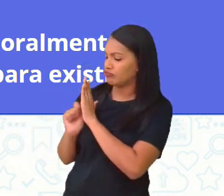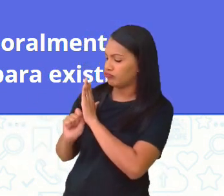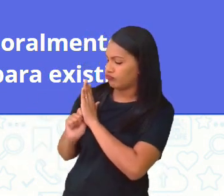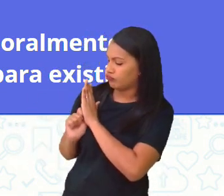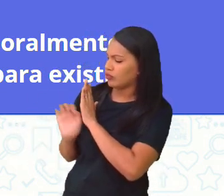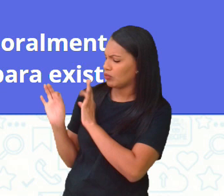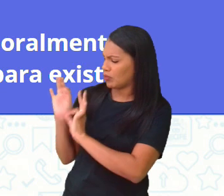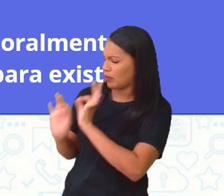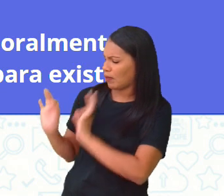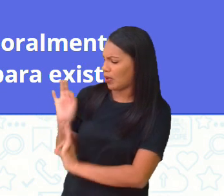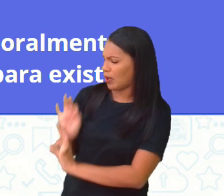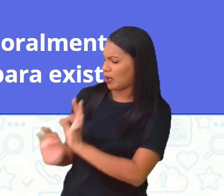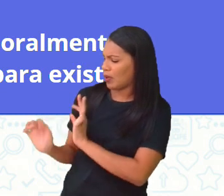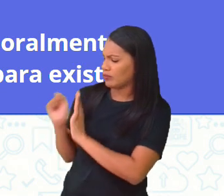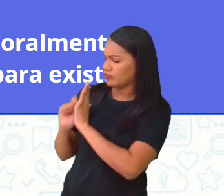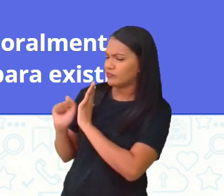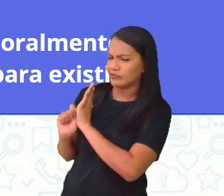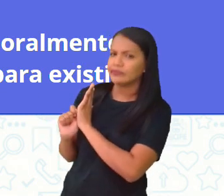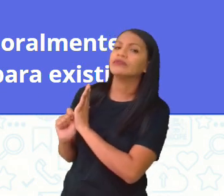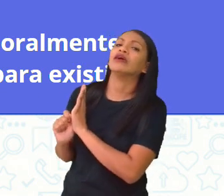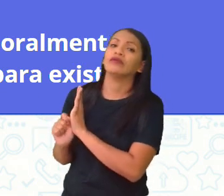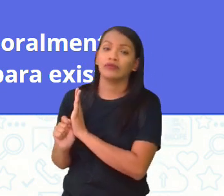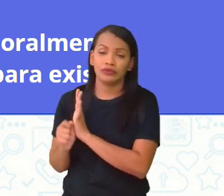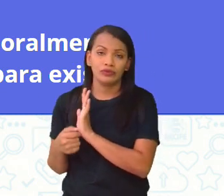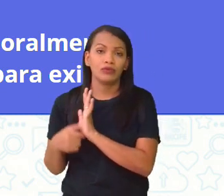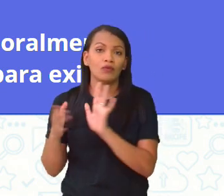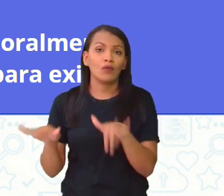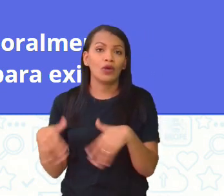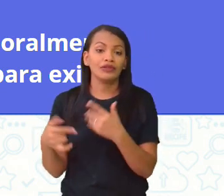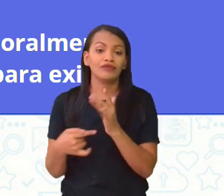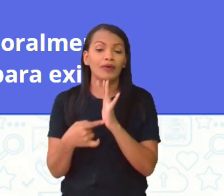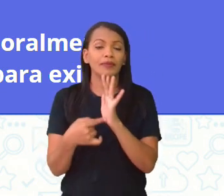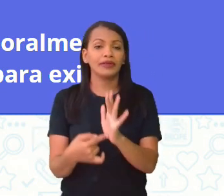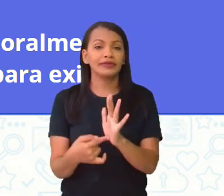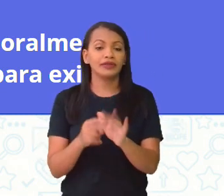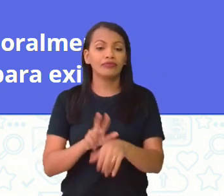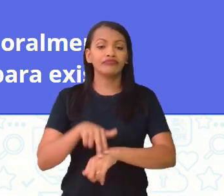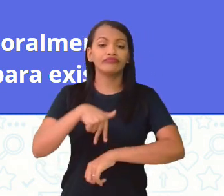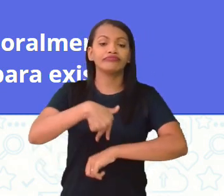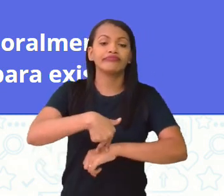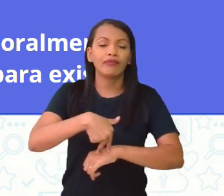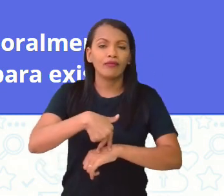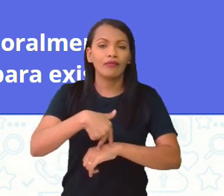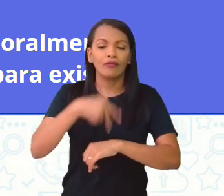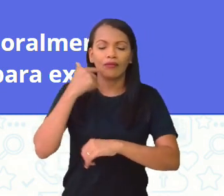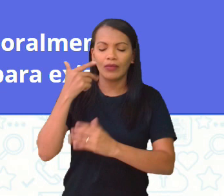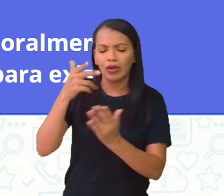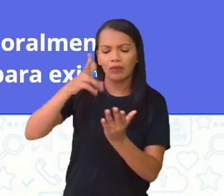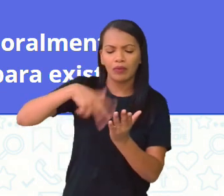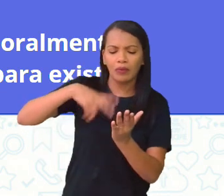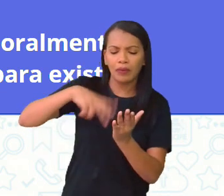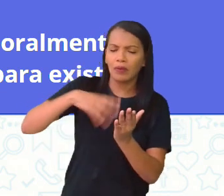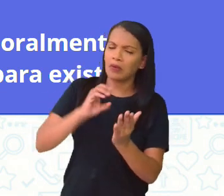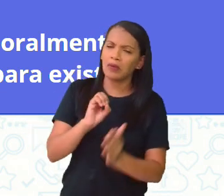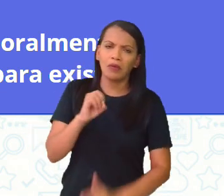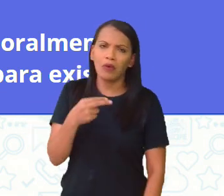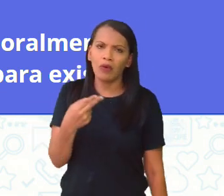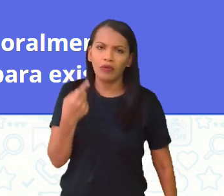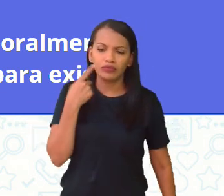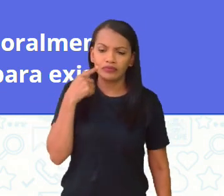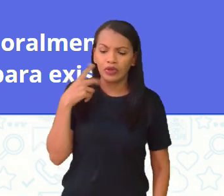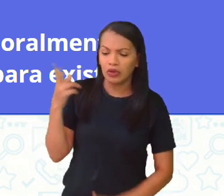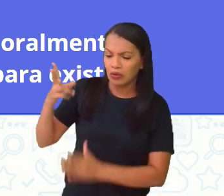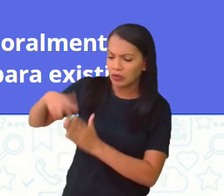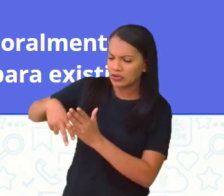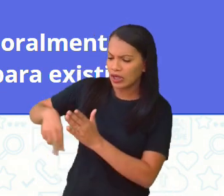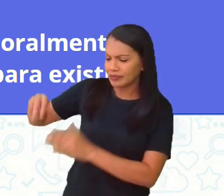gente, a oralidade e a escrita andam muito juntas, não é? Sempre juntas.